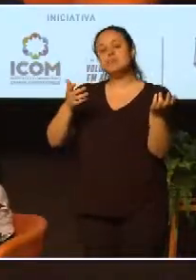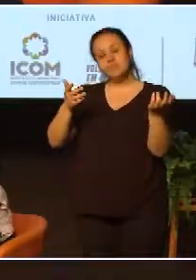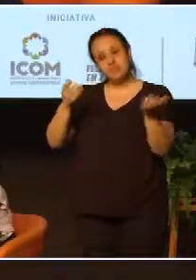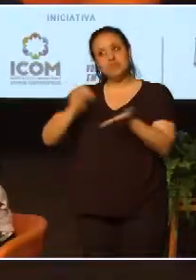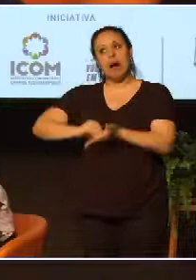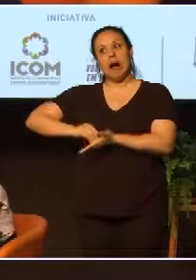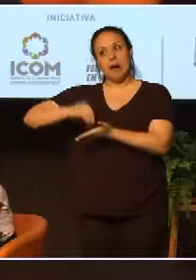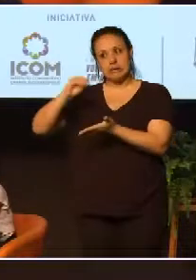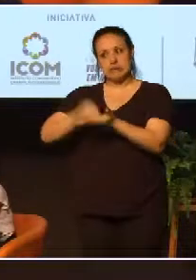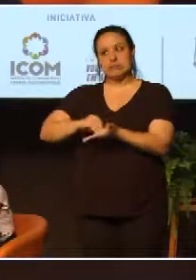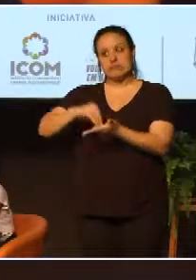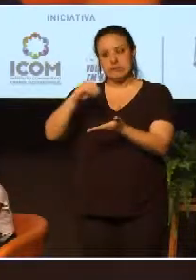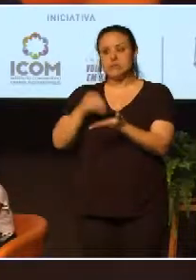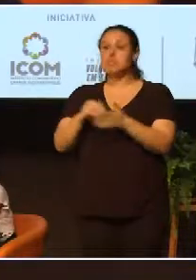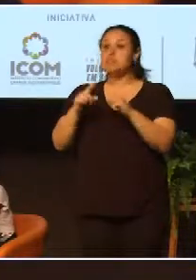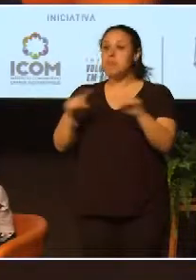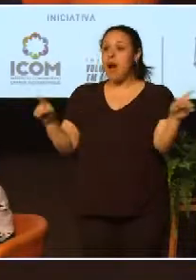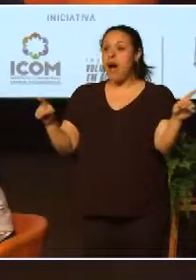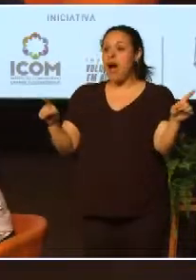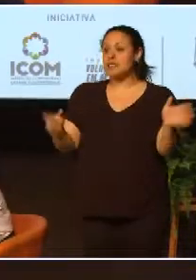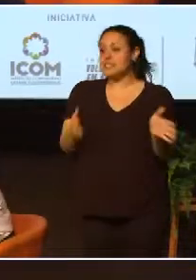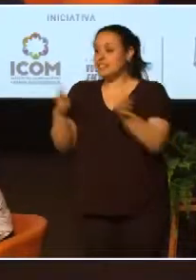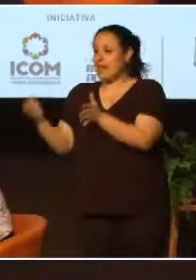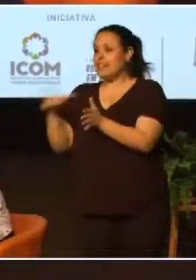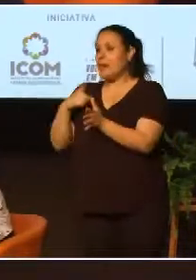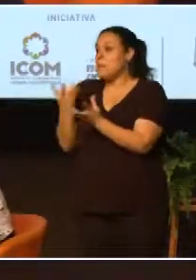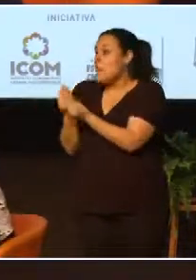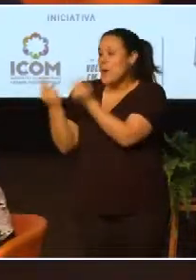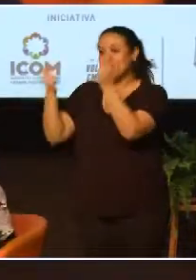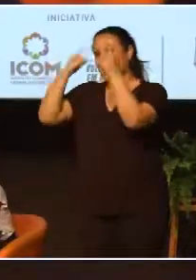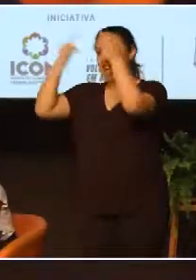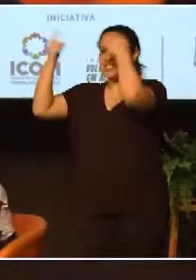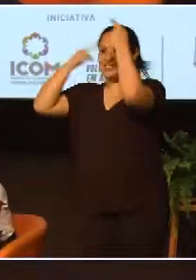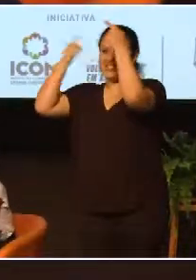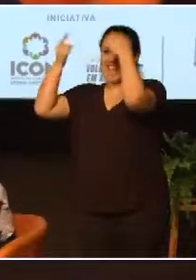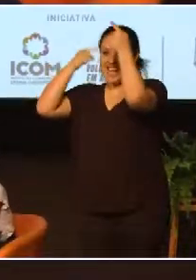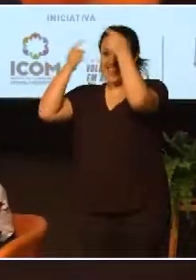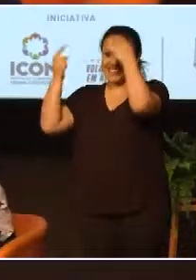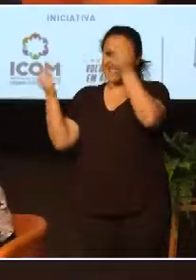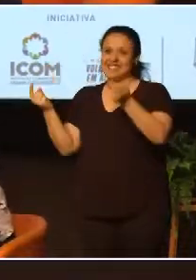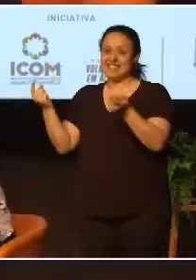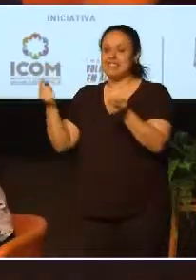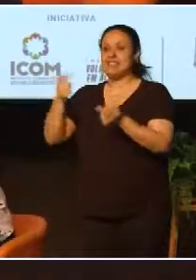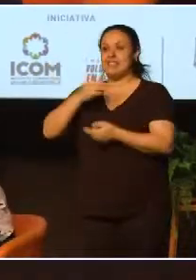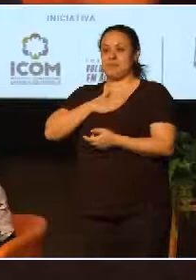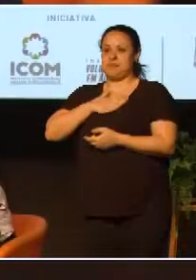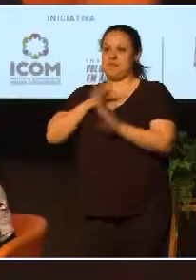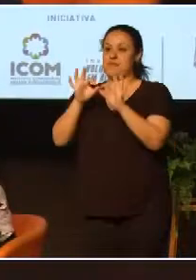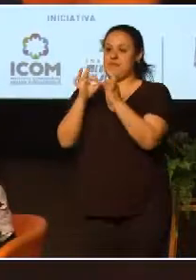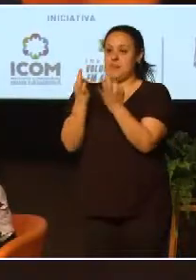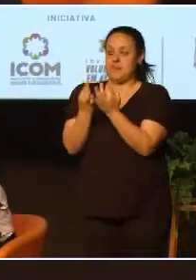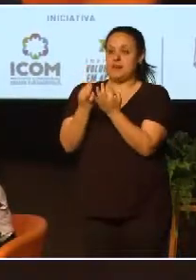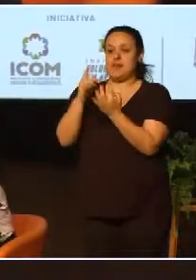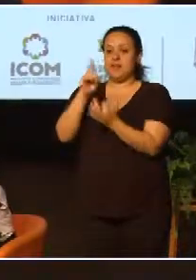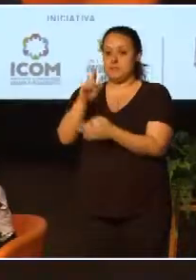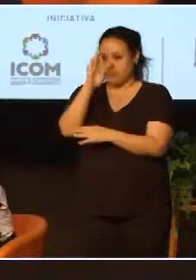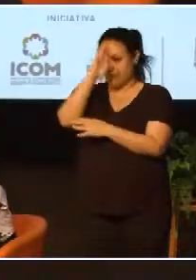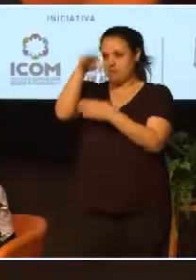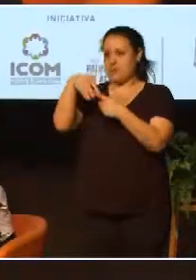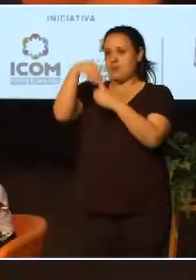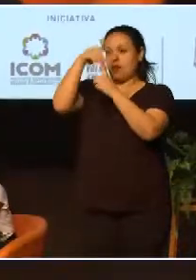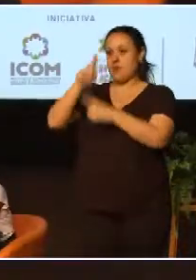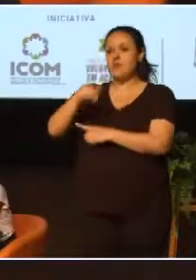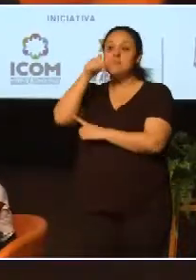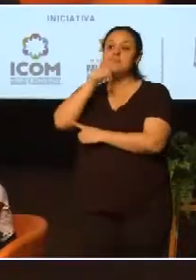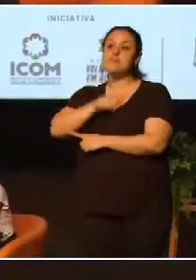escasso, mas tive uma abundância de criatividade na nossa infância. Eu venho de uma família matriarcal, em que as mulheres eram